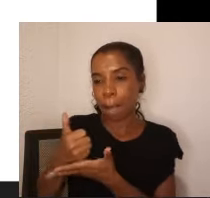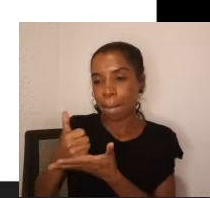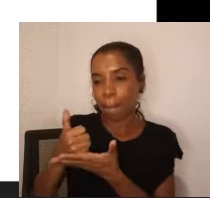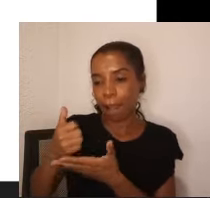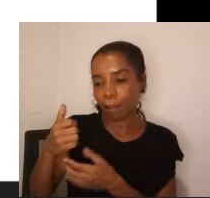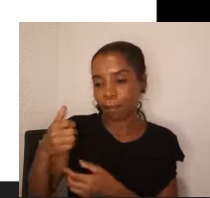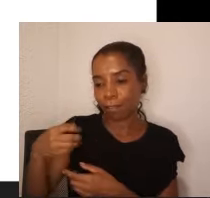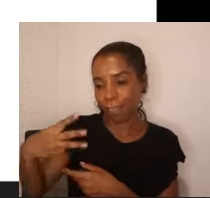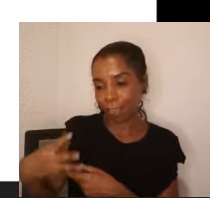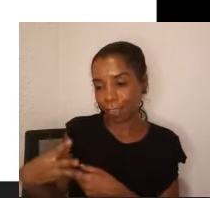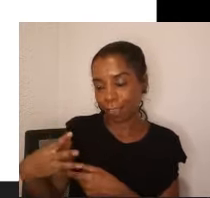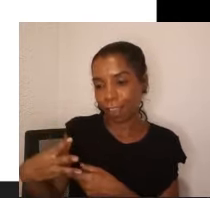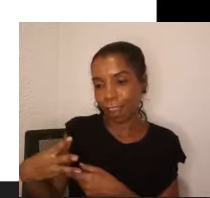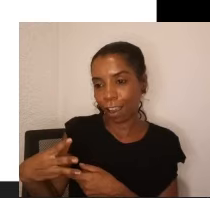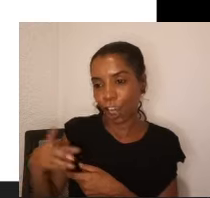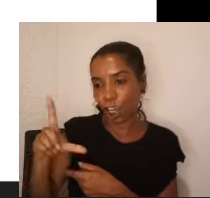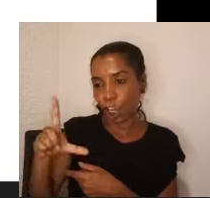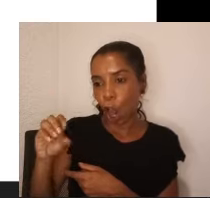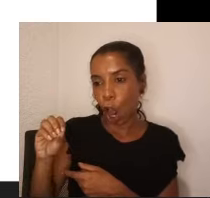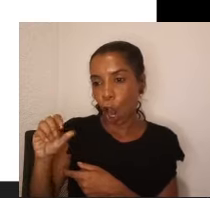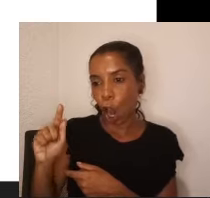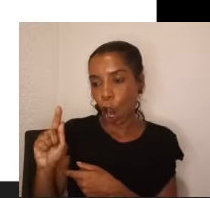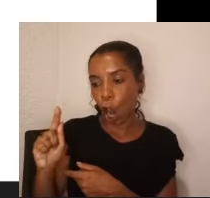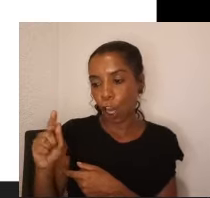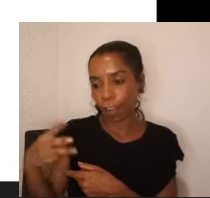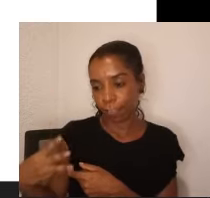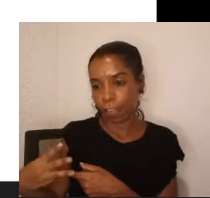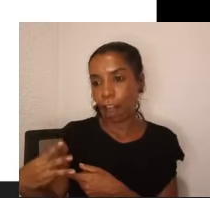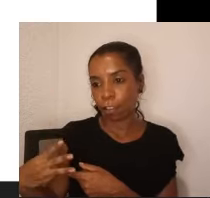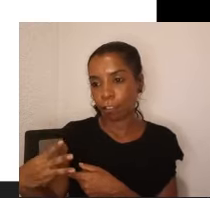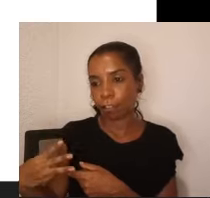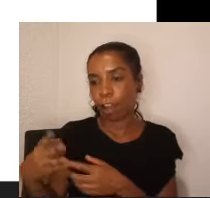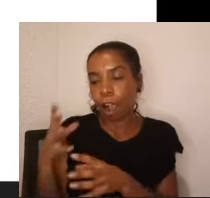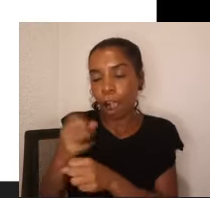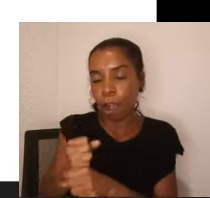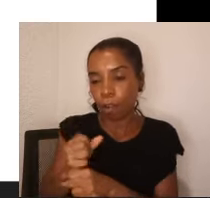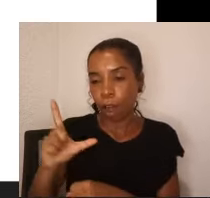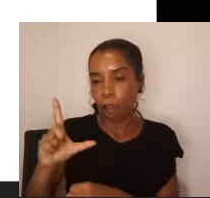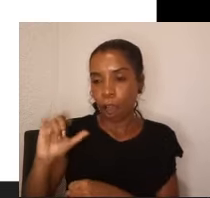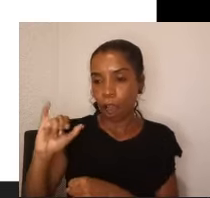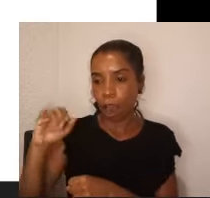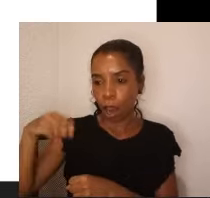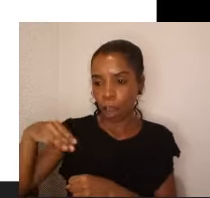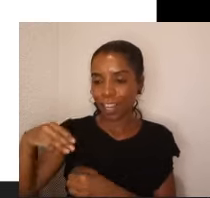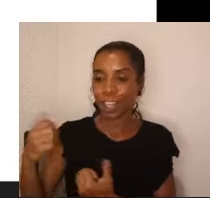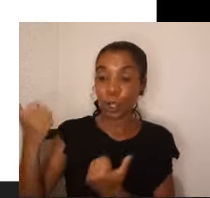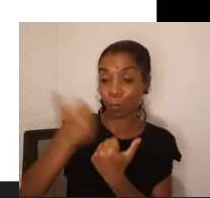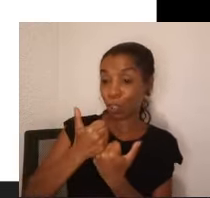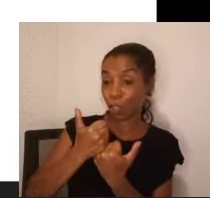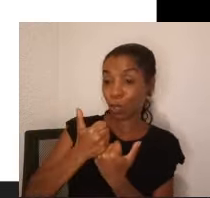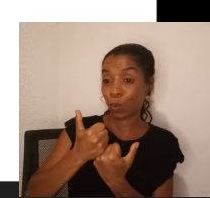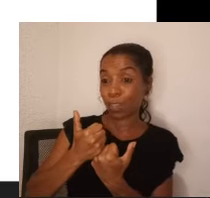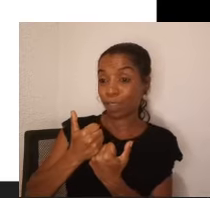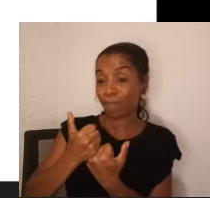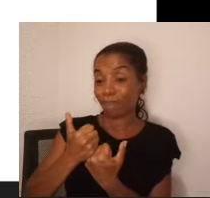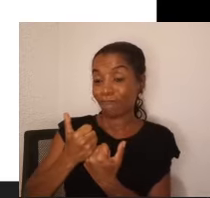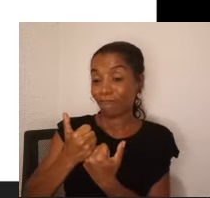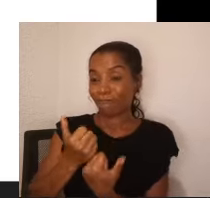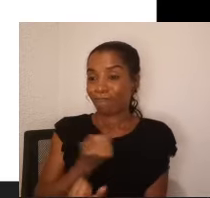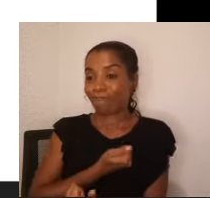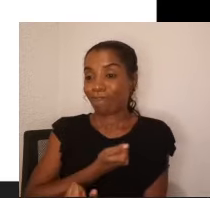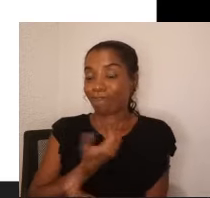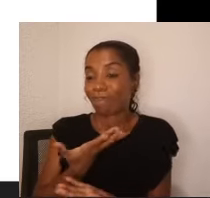Logaritmo também é uma função contínua, então para calcular esse limite, basta substituir o valor do